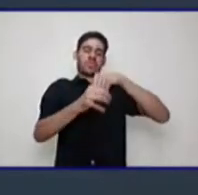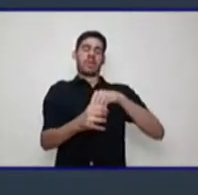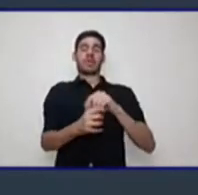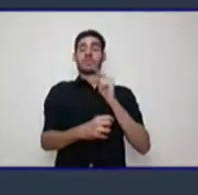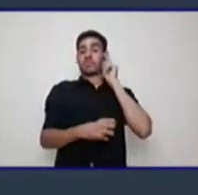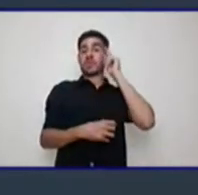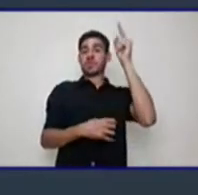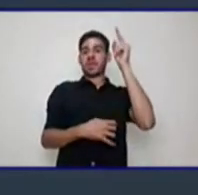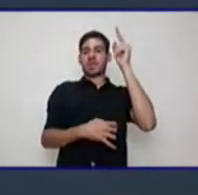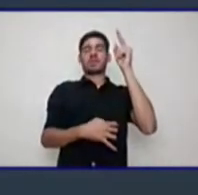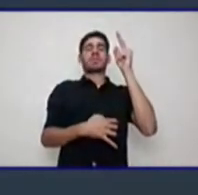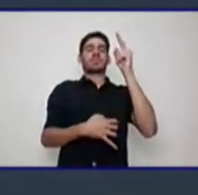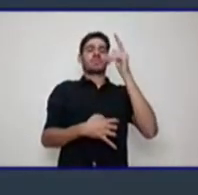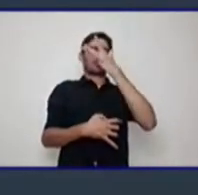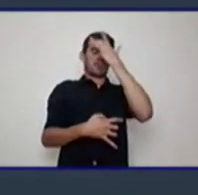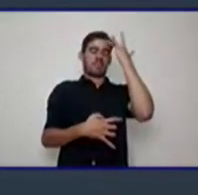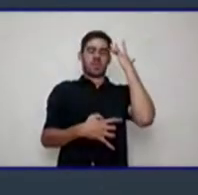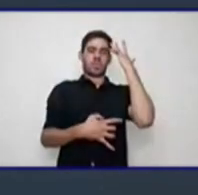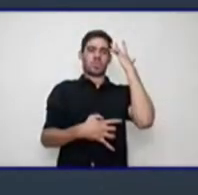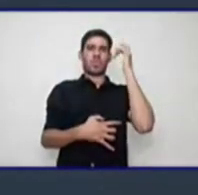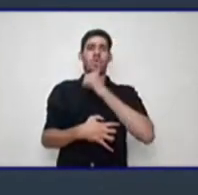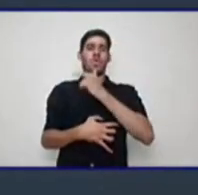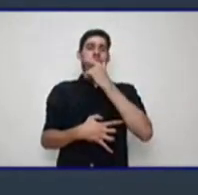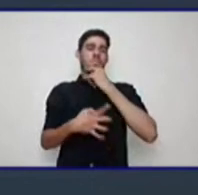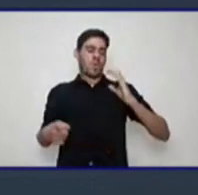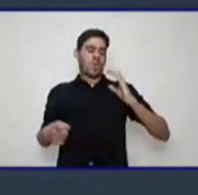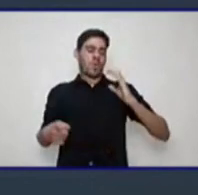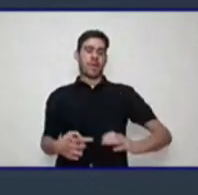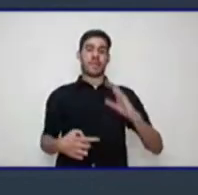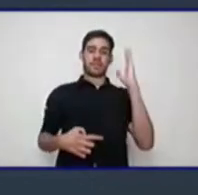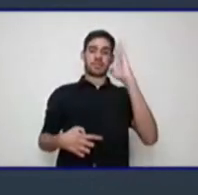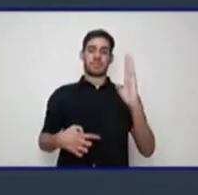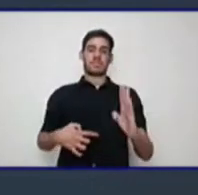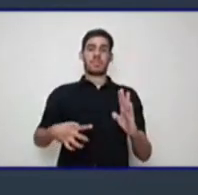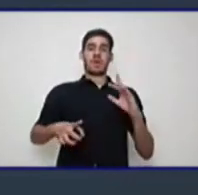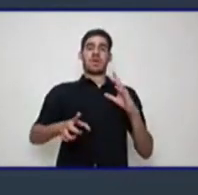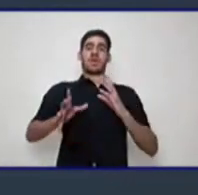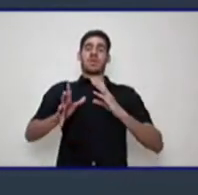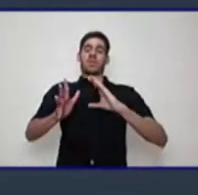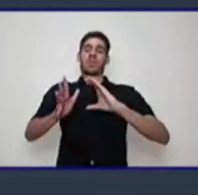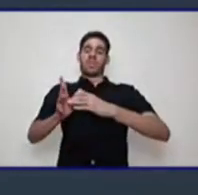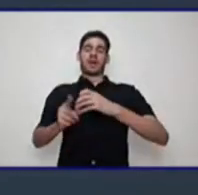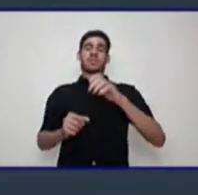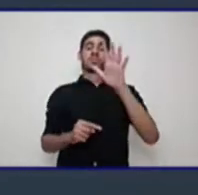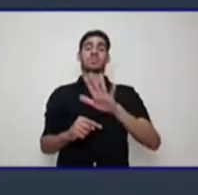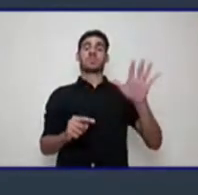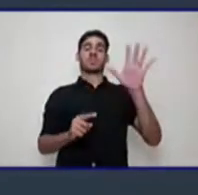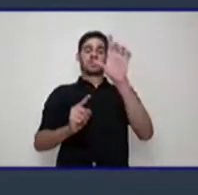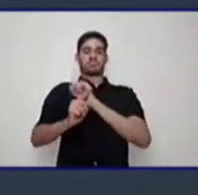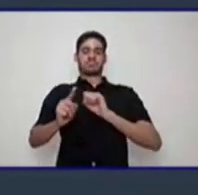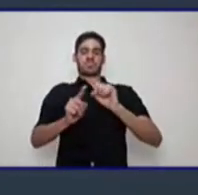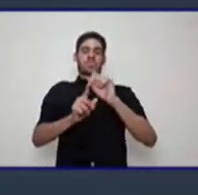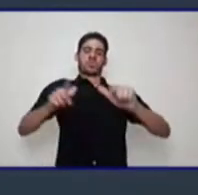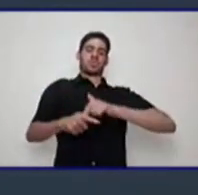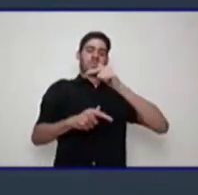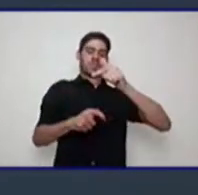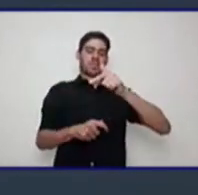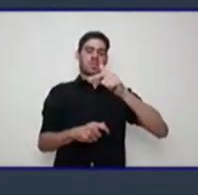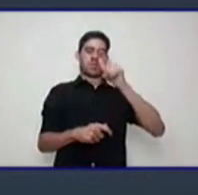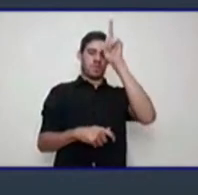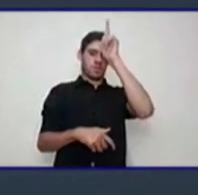ideológico de cidadãs ou cidadãos brasileiros ao Partido Nacional Socialista dos Trabalhadores